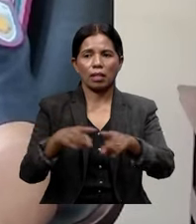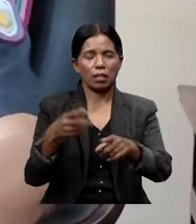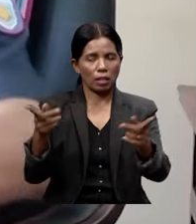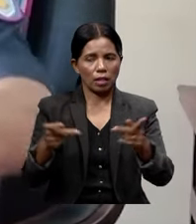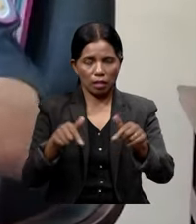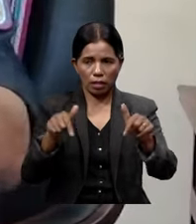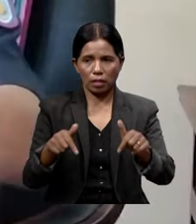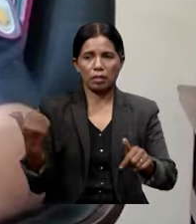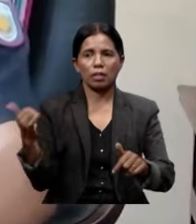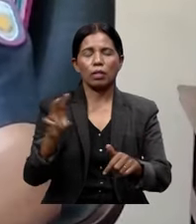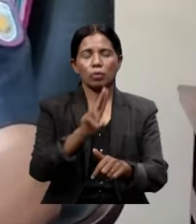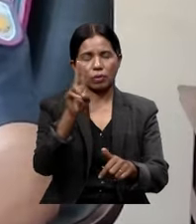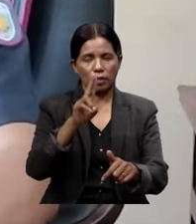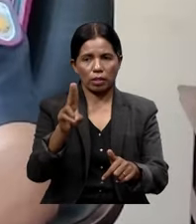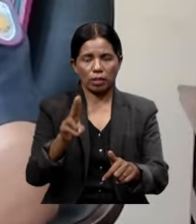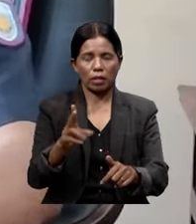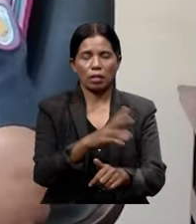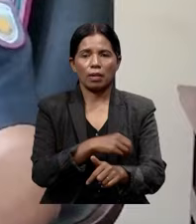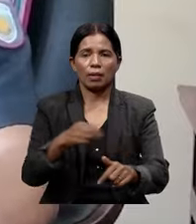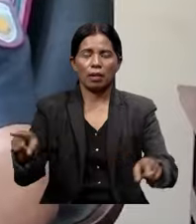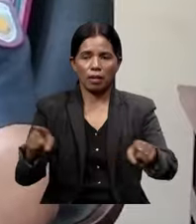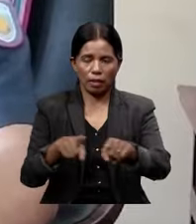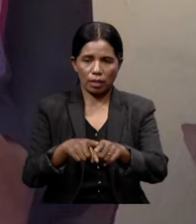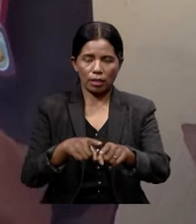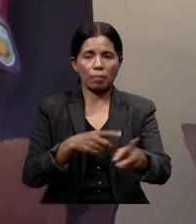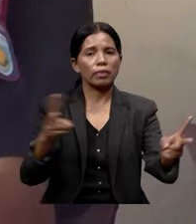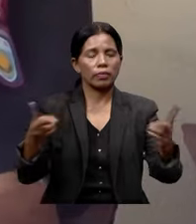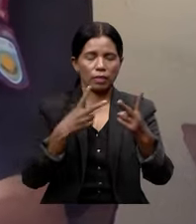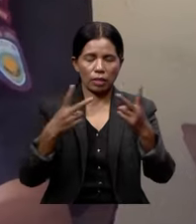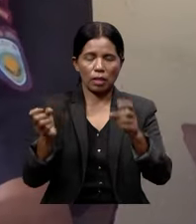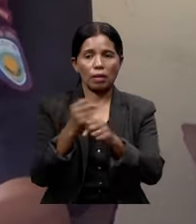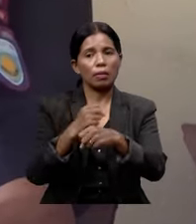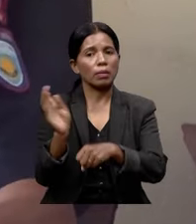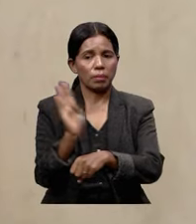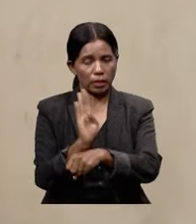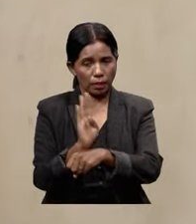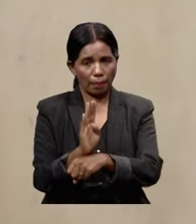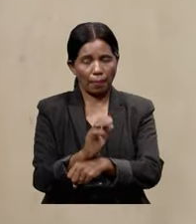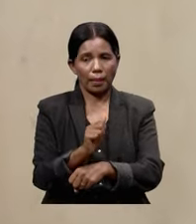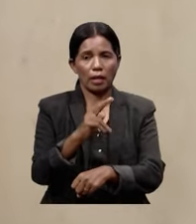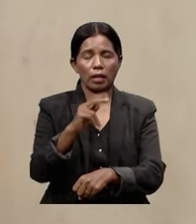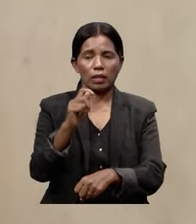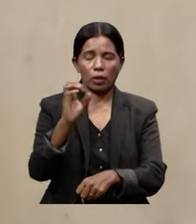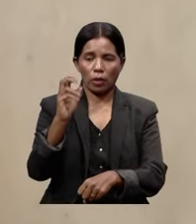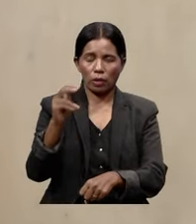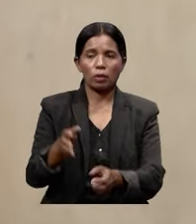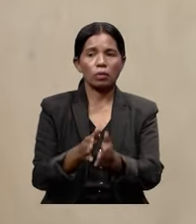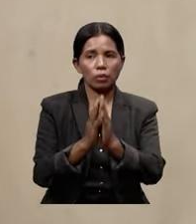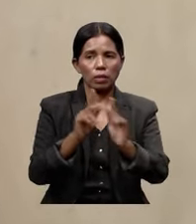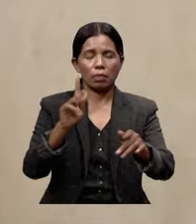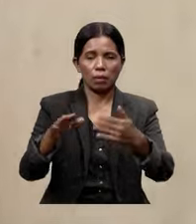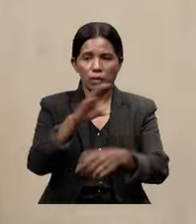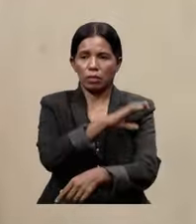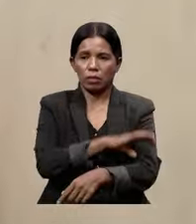né? Se não utiliza a ter visa, vai falar ralar o negócio. Antônio de Sá, Rússio, Basira da Unhoto, coopera com